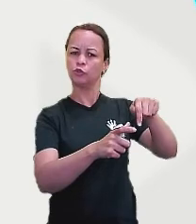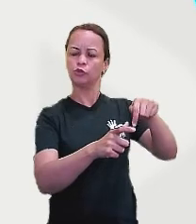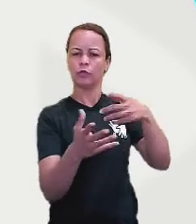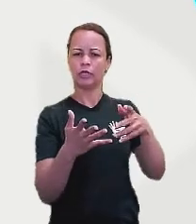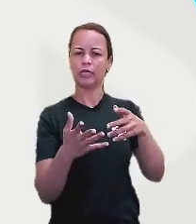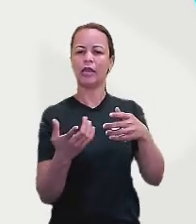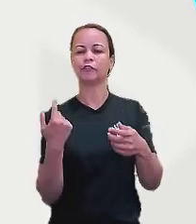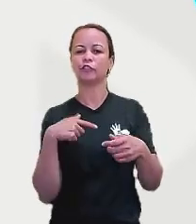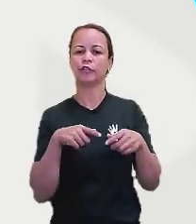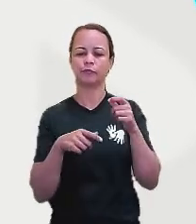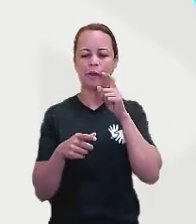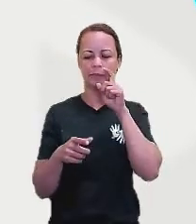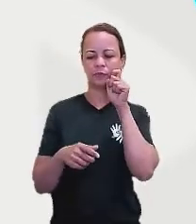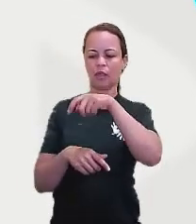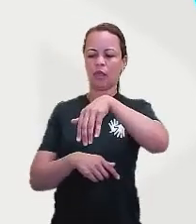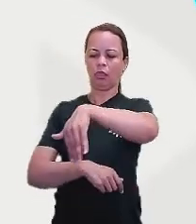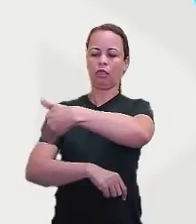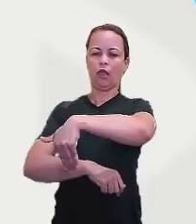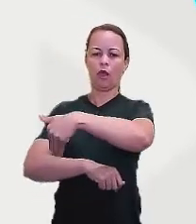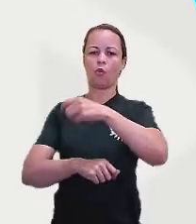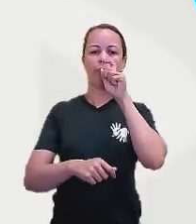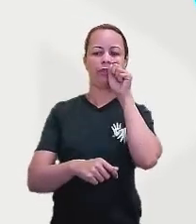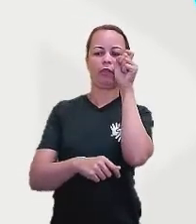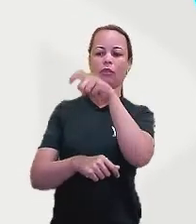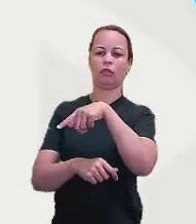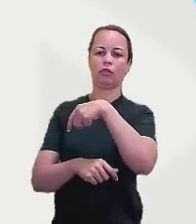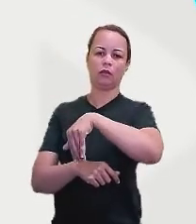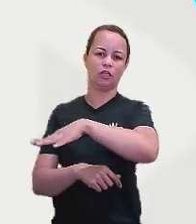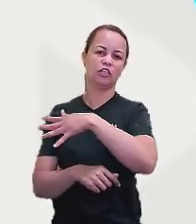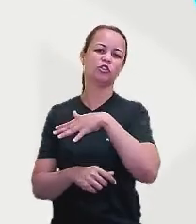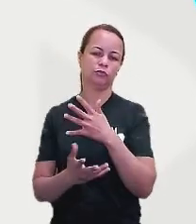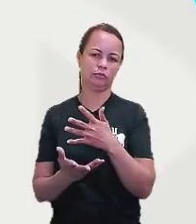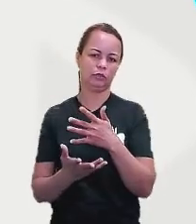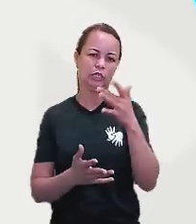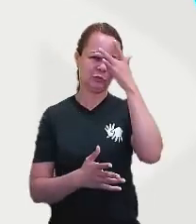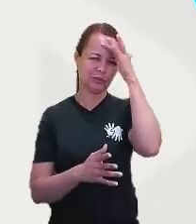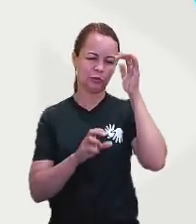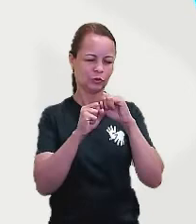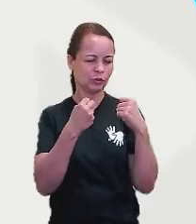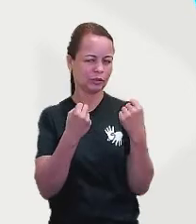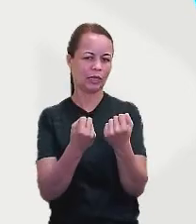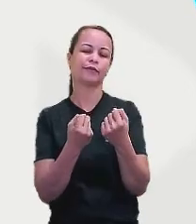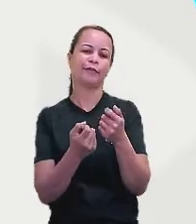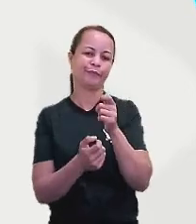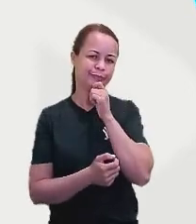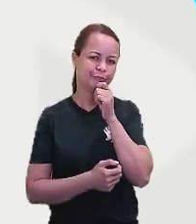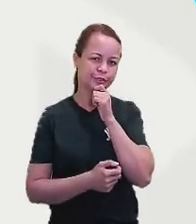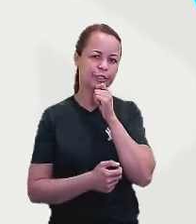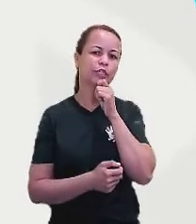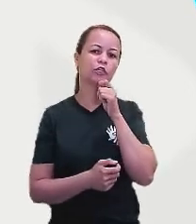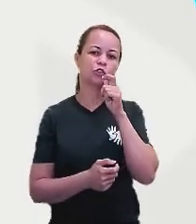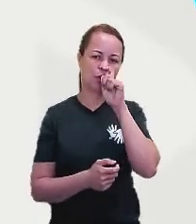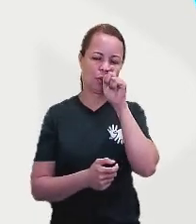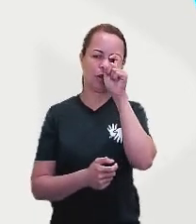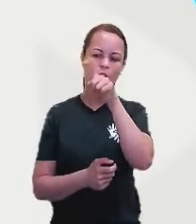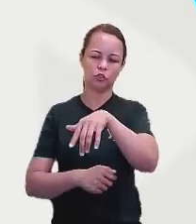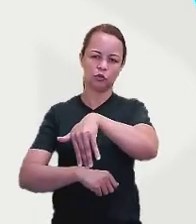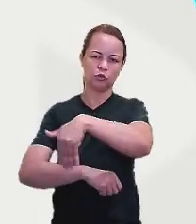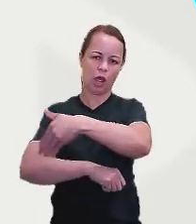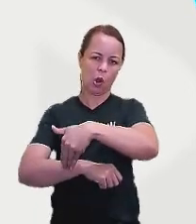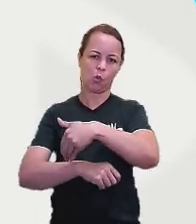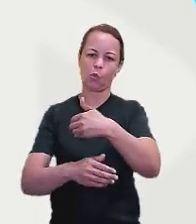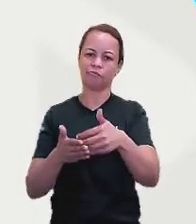e a gente, infelizmente, muitas das pessoas na nossa sociedade ainda jogam o lixo diretamente ali no local inadequado. E